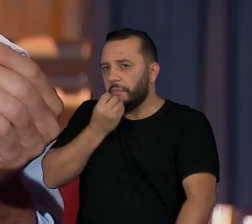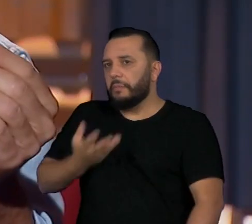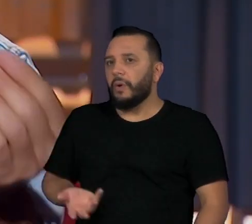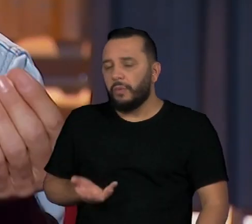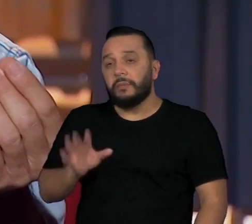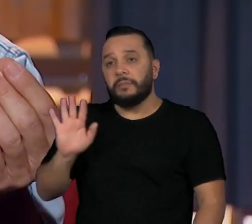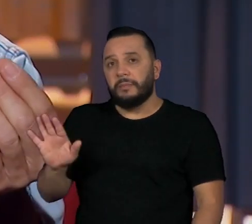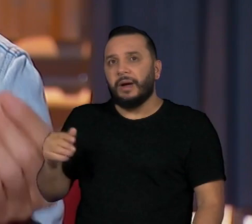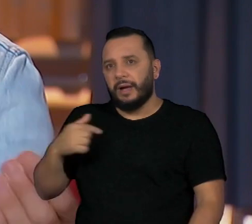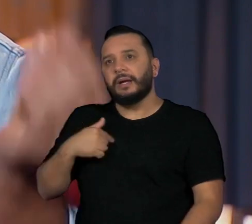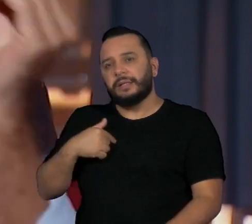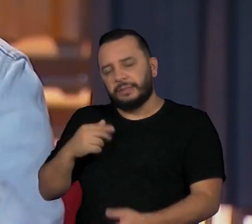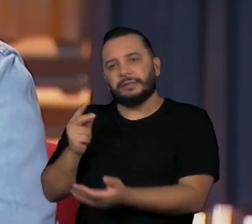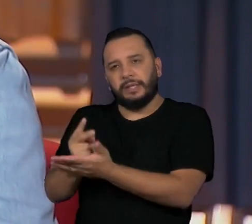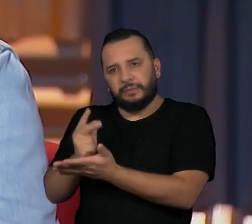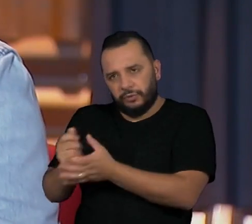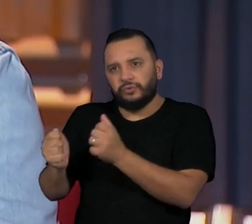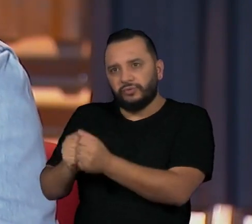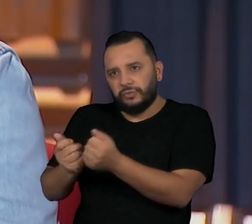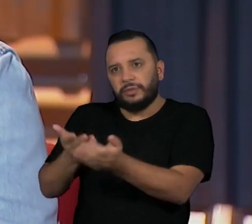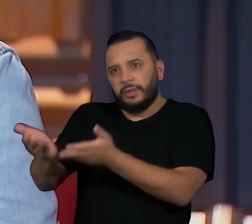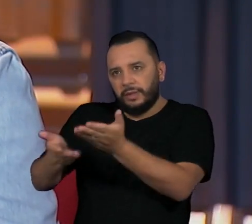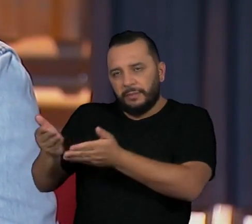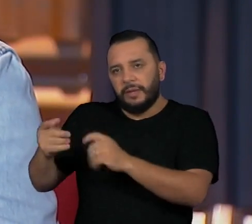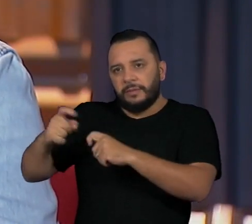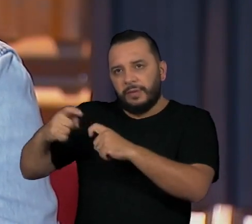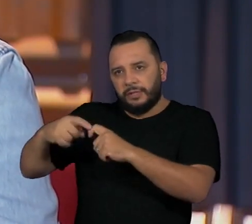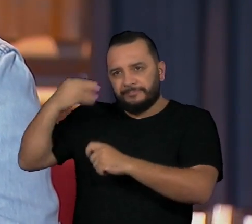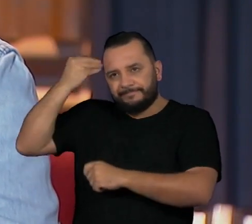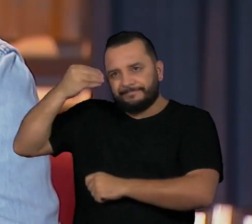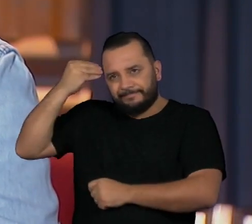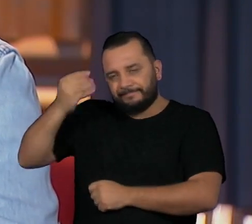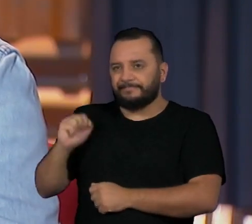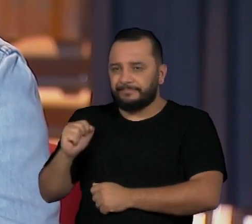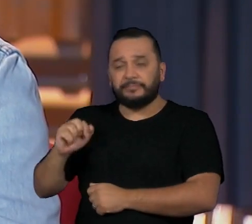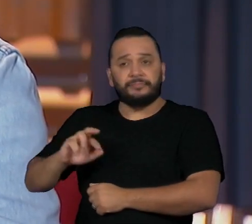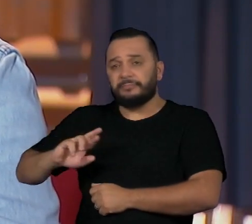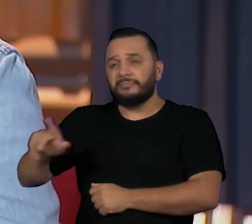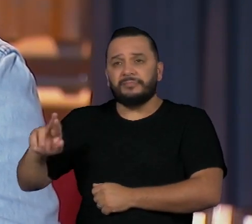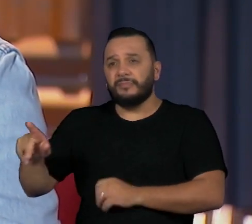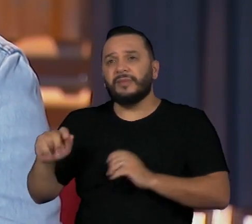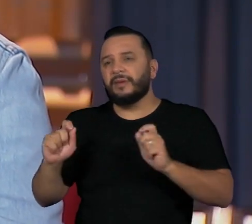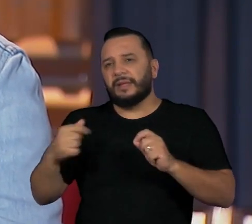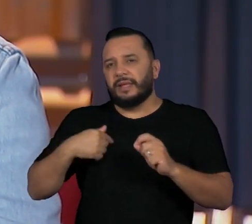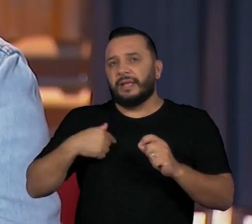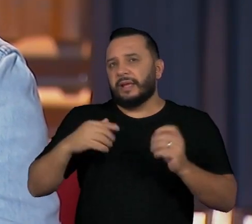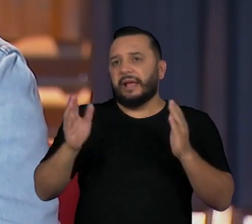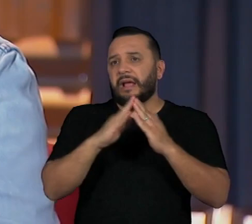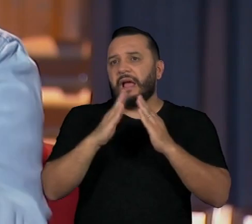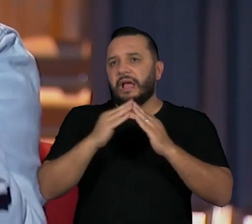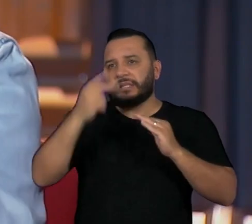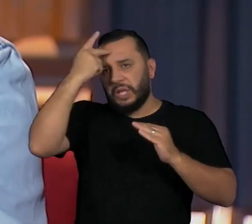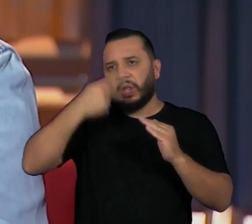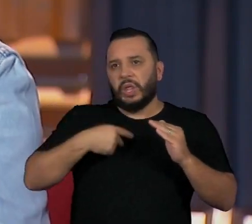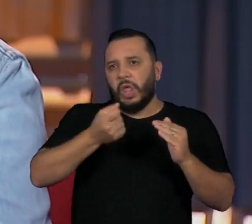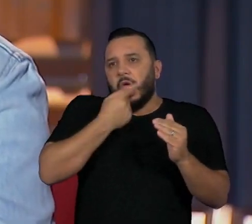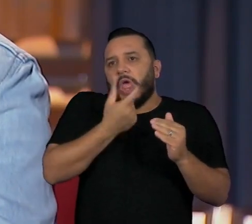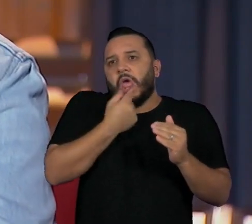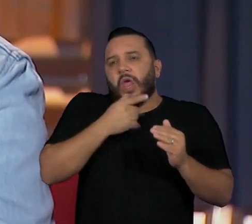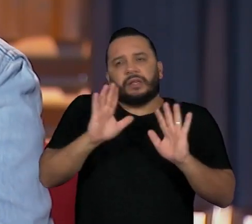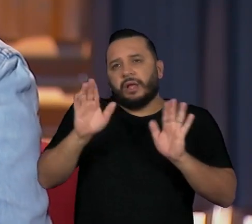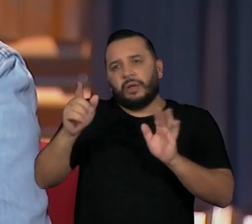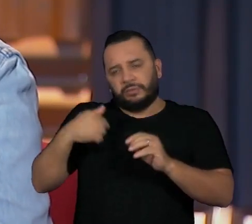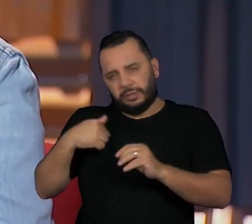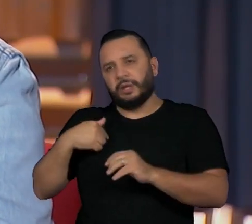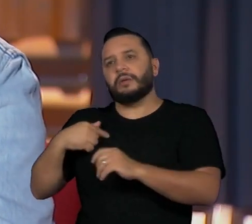contexto psicoterapêutico, dentro de um contexto psicoterapêutico. Então, não é um tratamento pela substância, mas é uma psicoterapia assistida